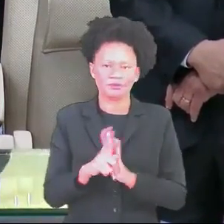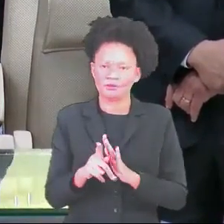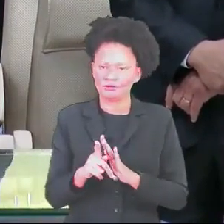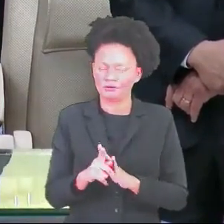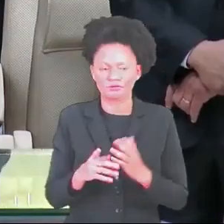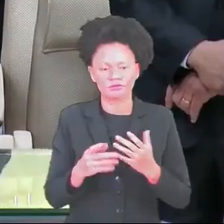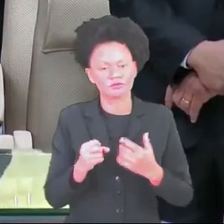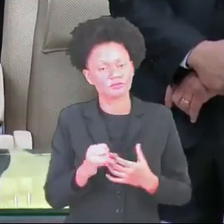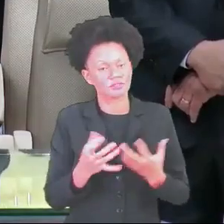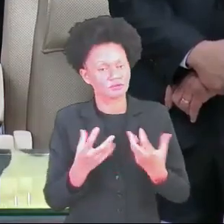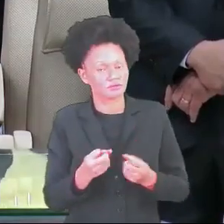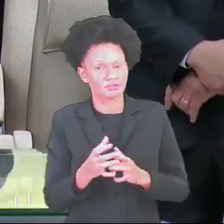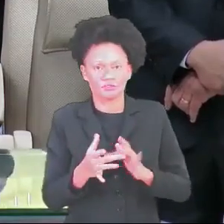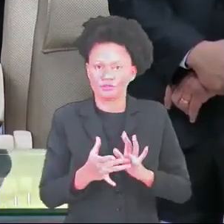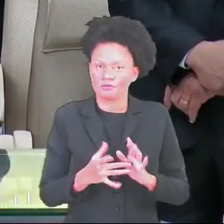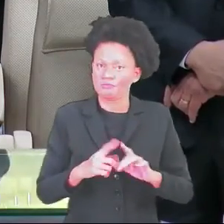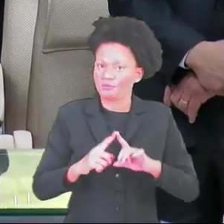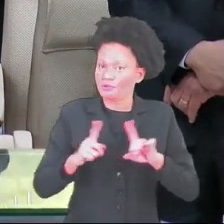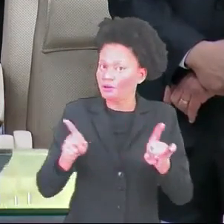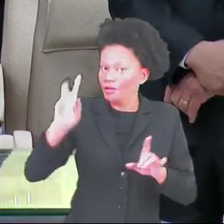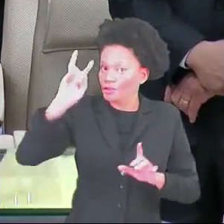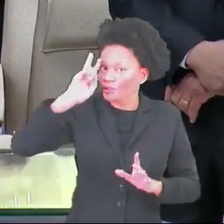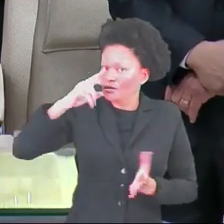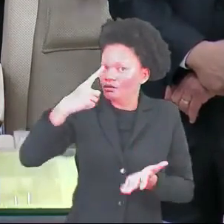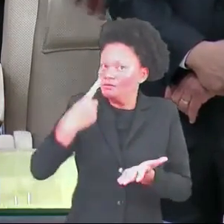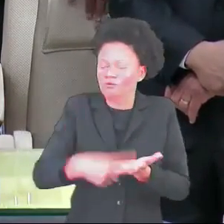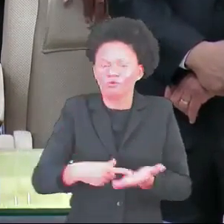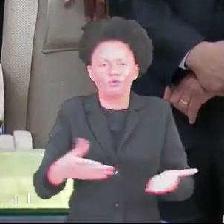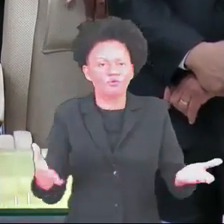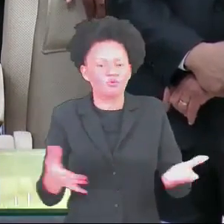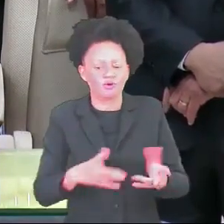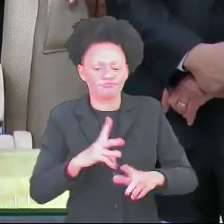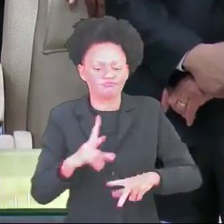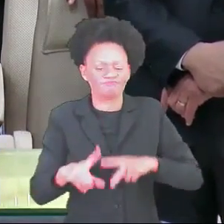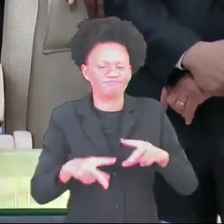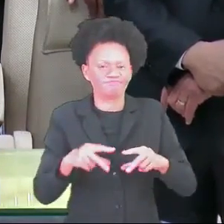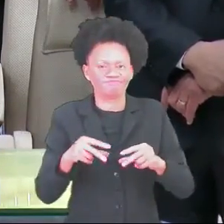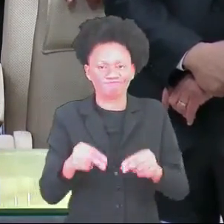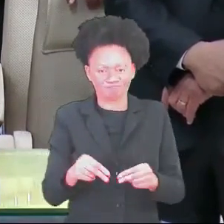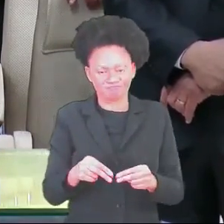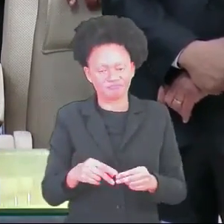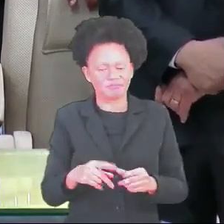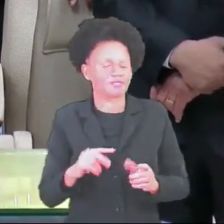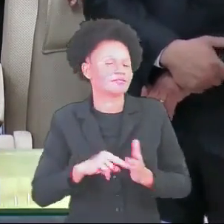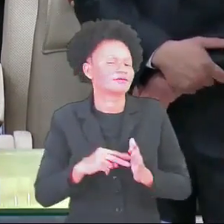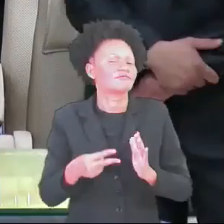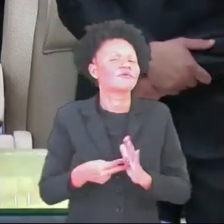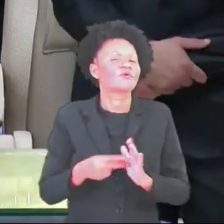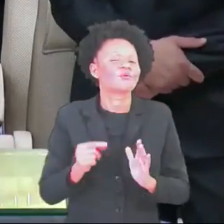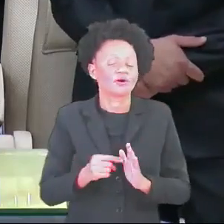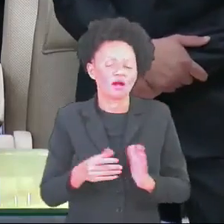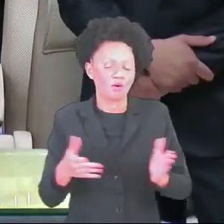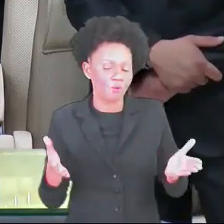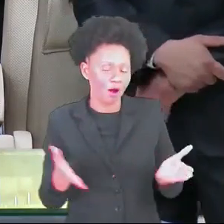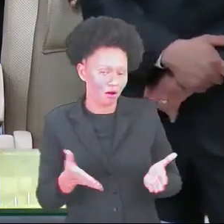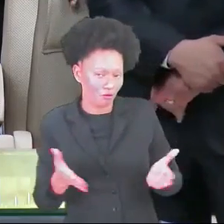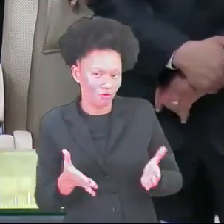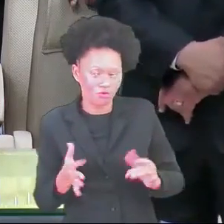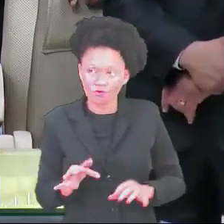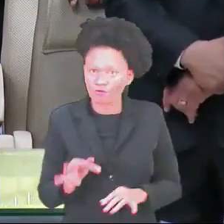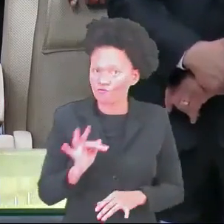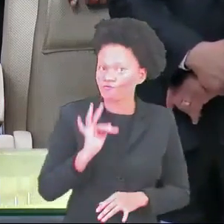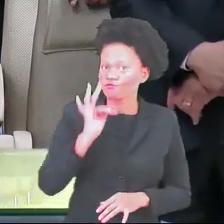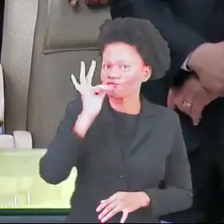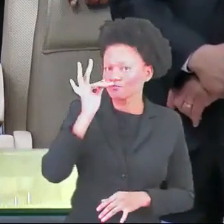Mas o Senhor marcou com você hoje. O presente é o que você está vivendo. E o amanhã, que é o